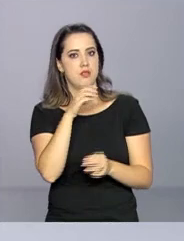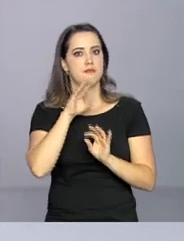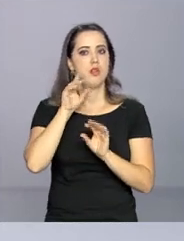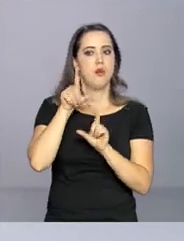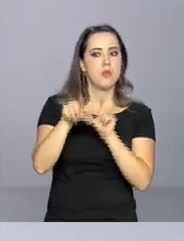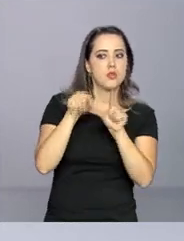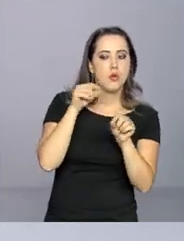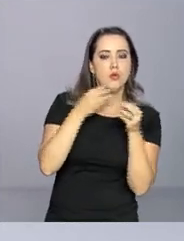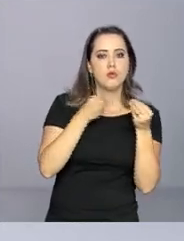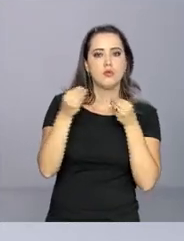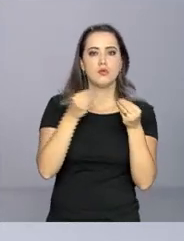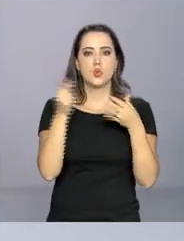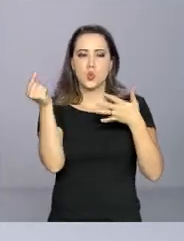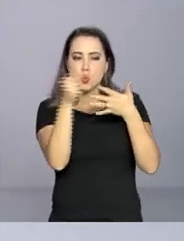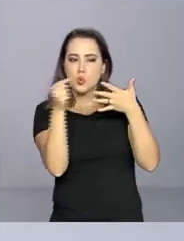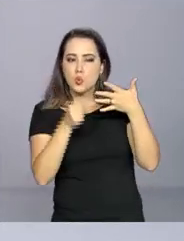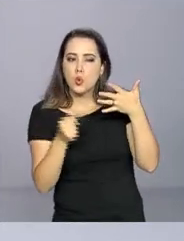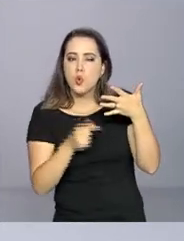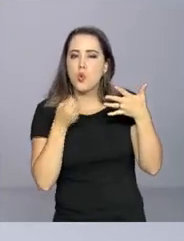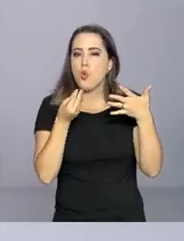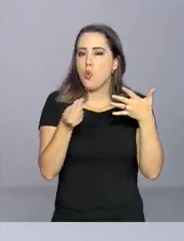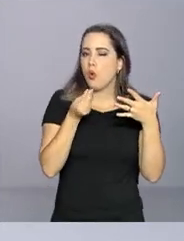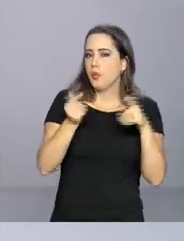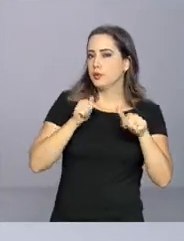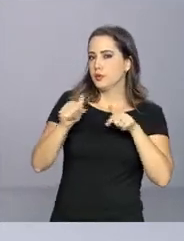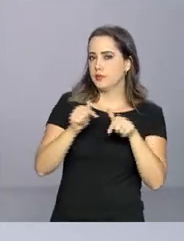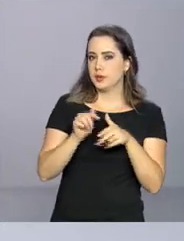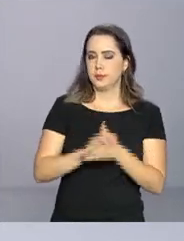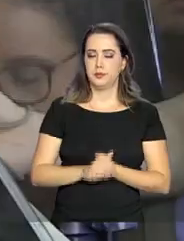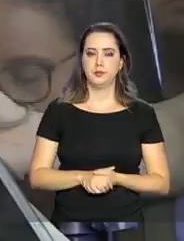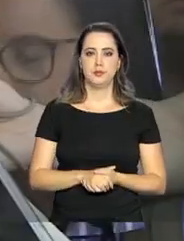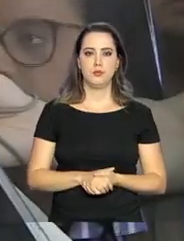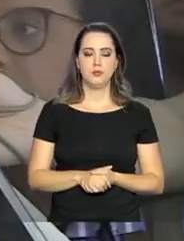emergência para definir ações conjuntas.